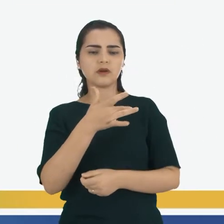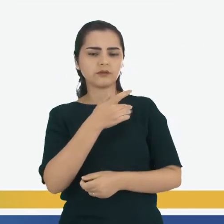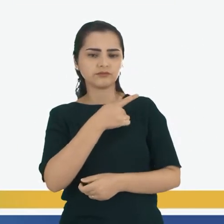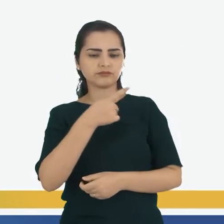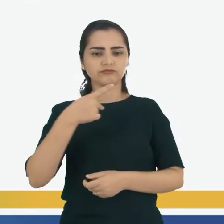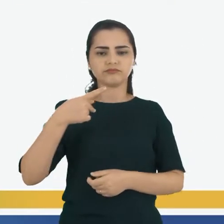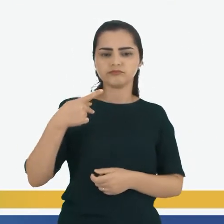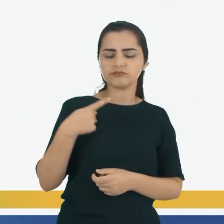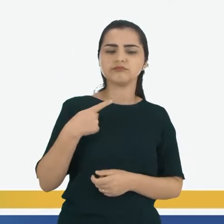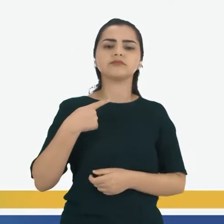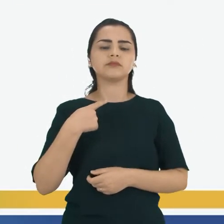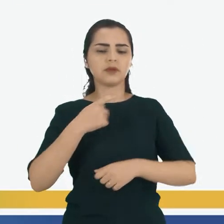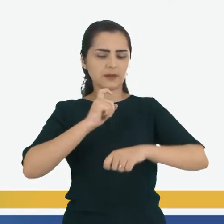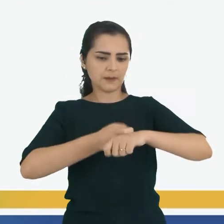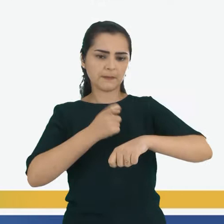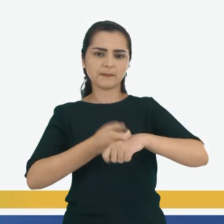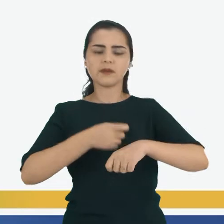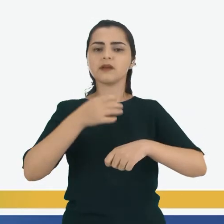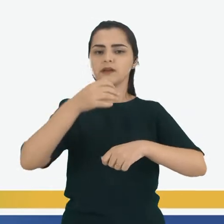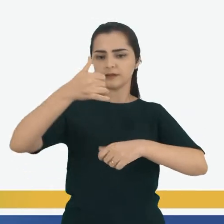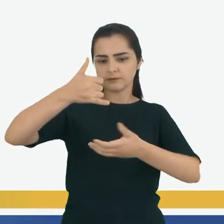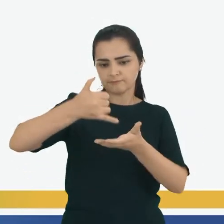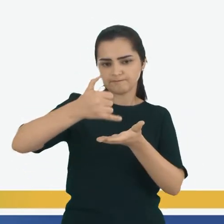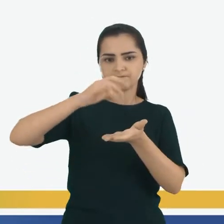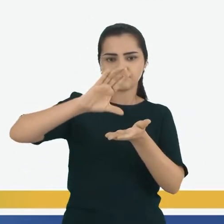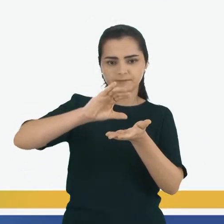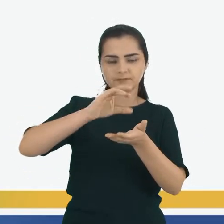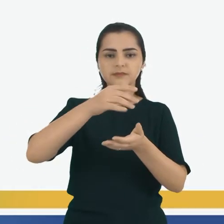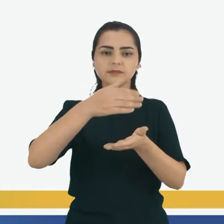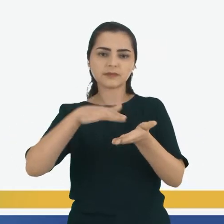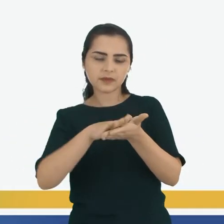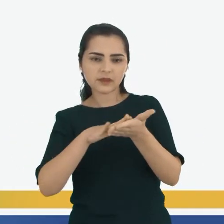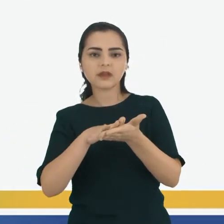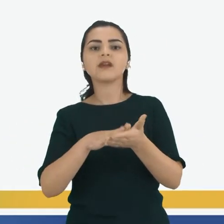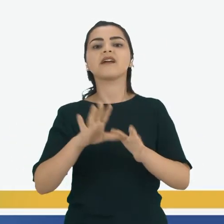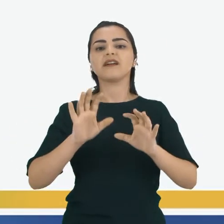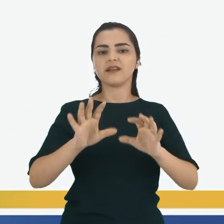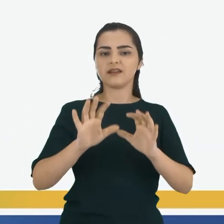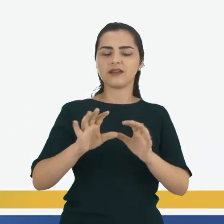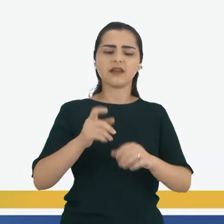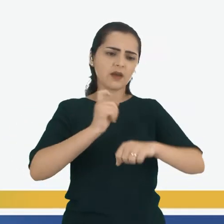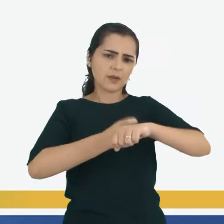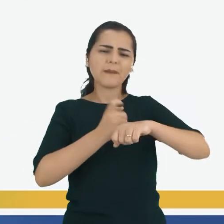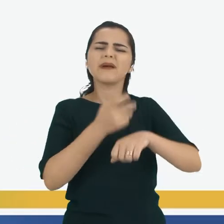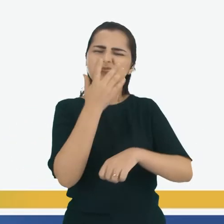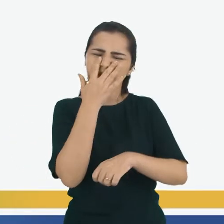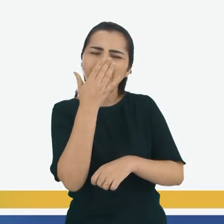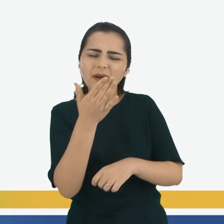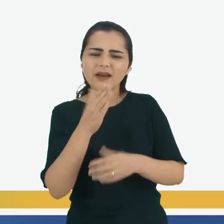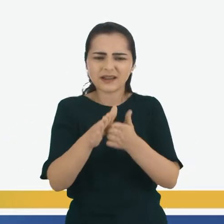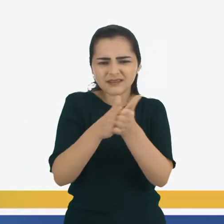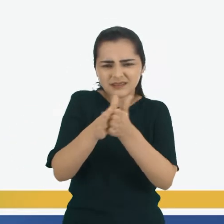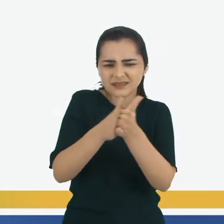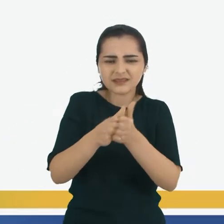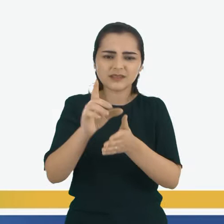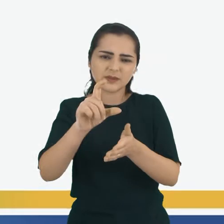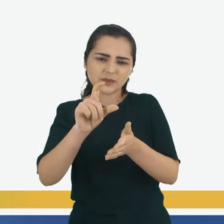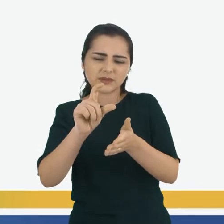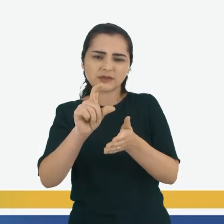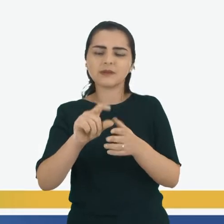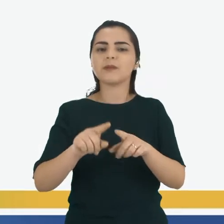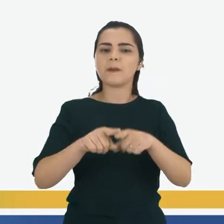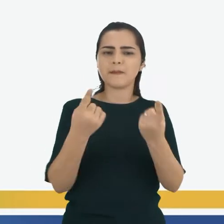em pedra-sabão, isso mesmo. É uma pedra que tem uma aparência de sabão, mas ele